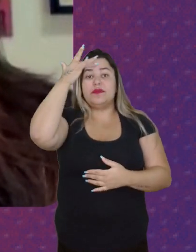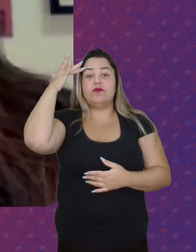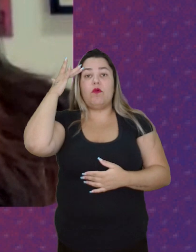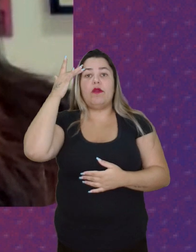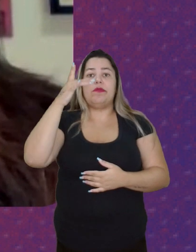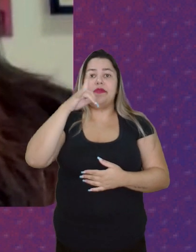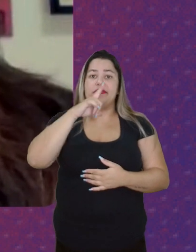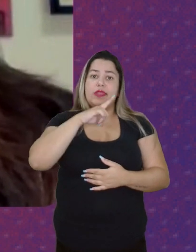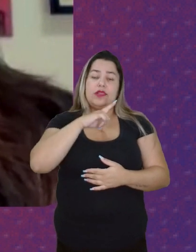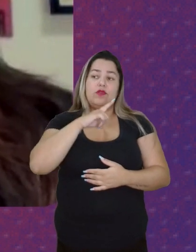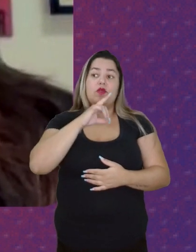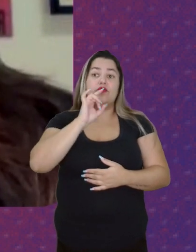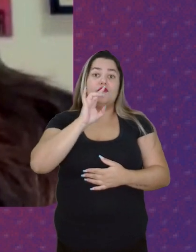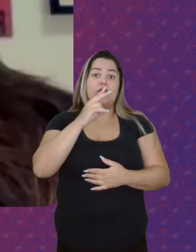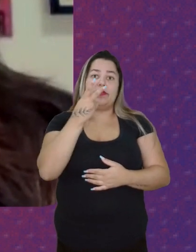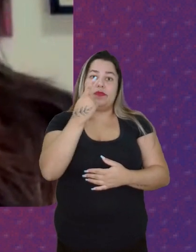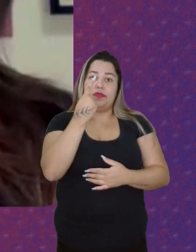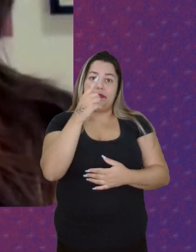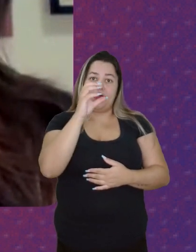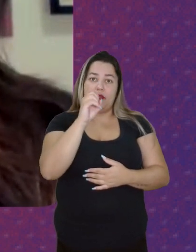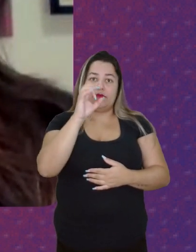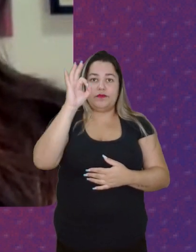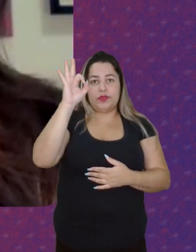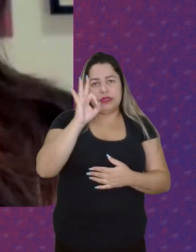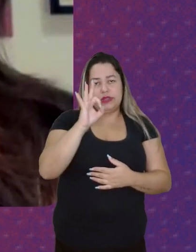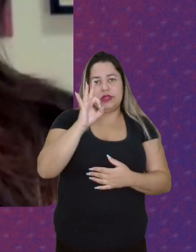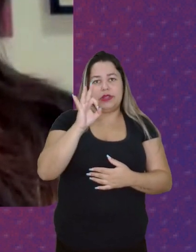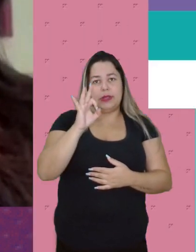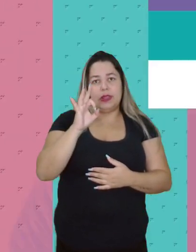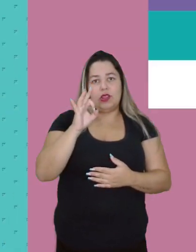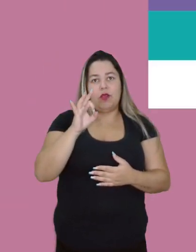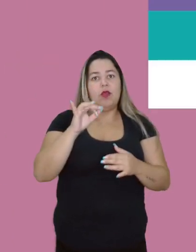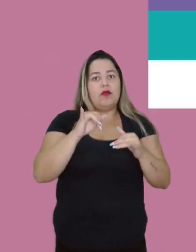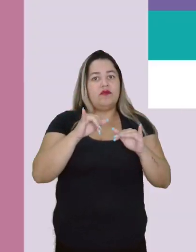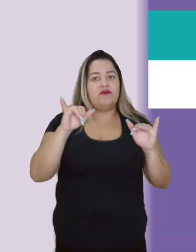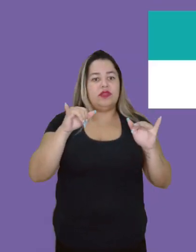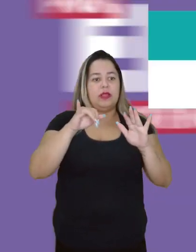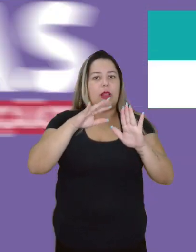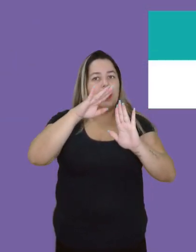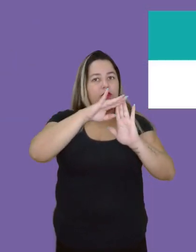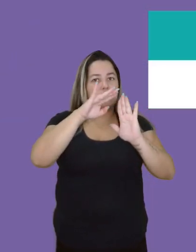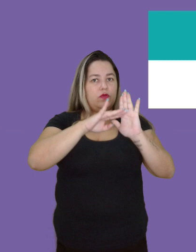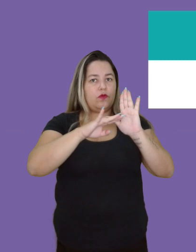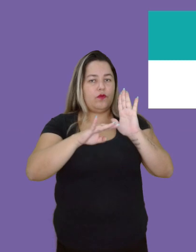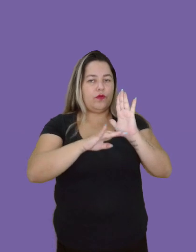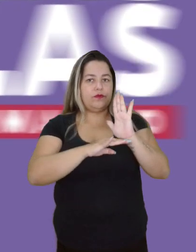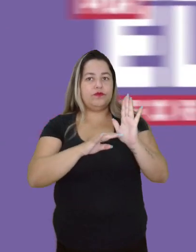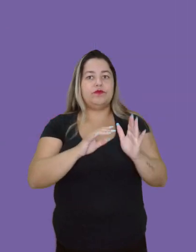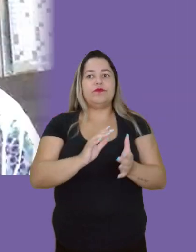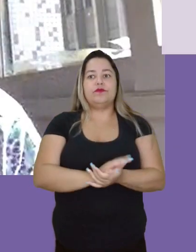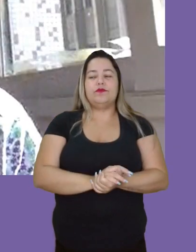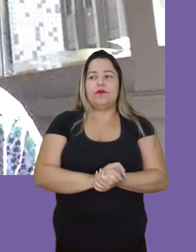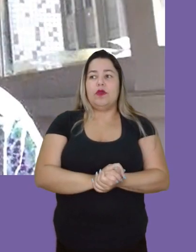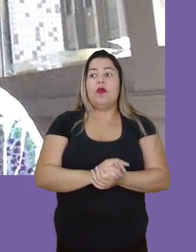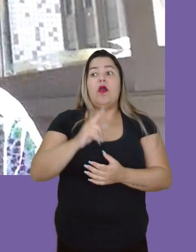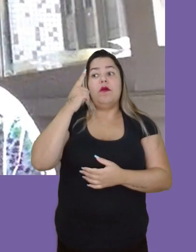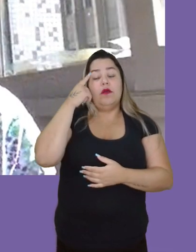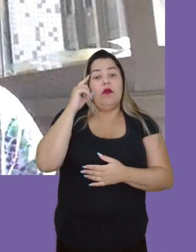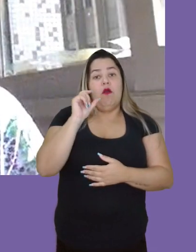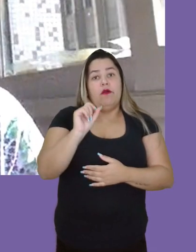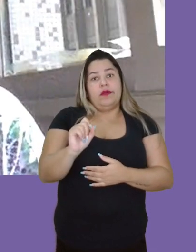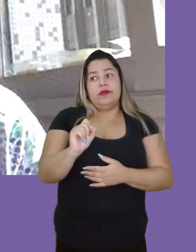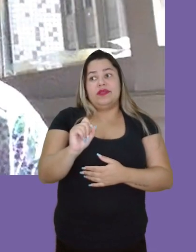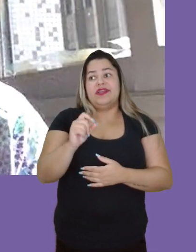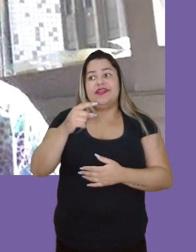elas só podem doar até 10% do que elas declararam no imposto de renda no ano anterior. Eu queria já, para a gente pensar, o seguinte, né, uma